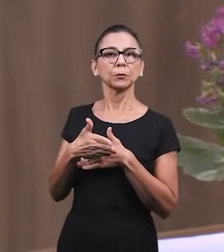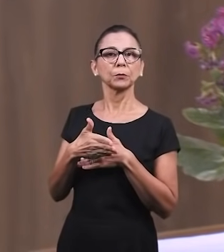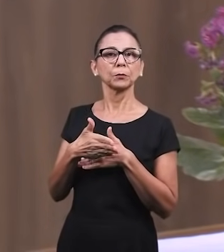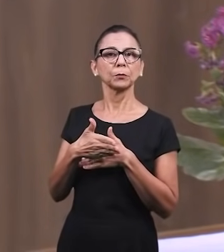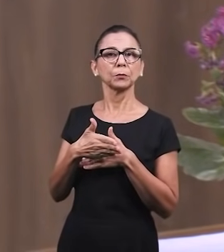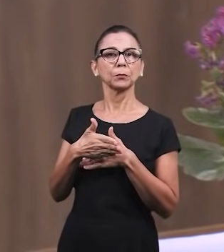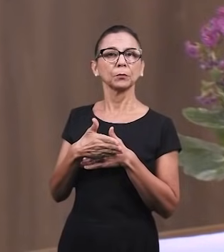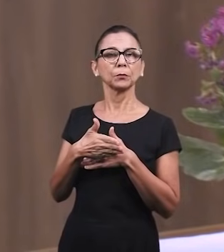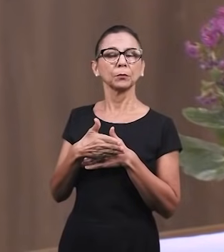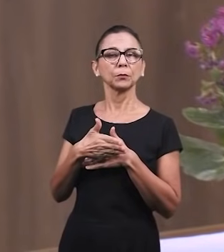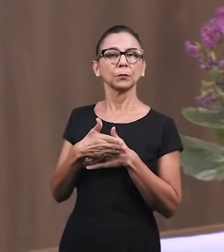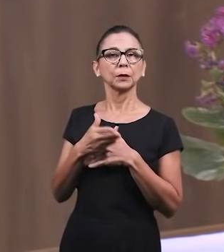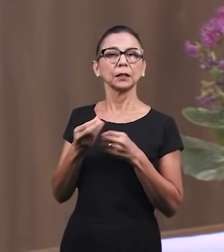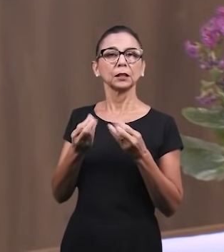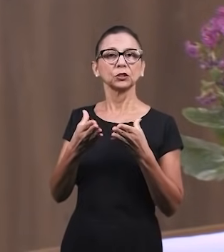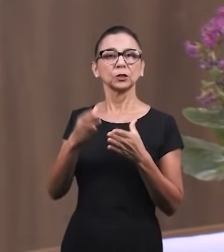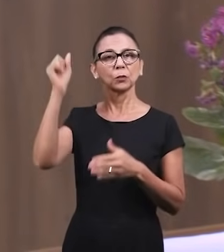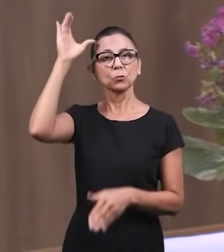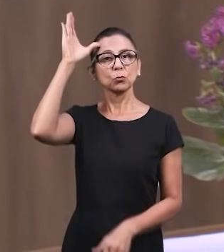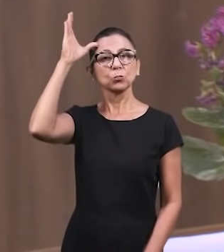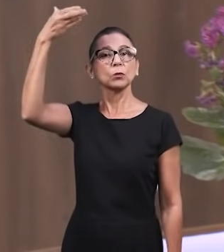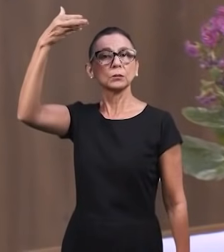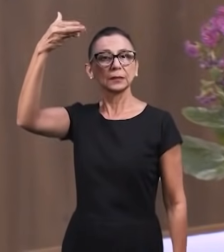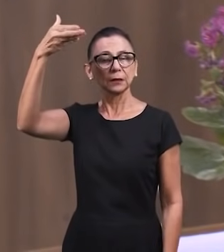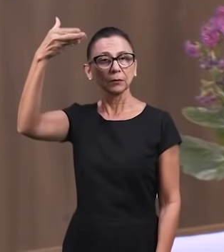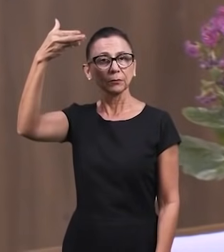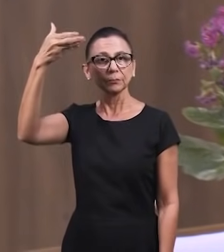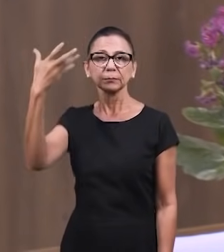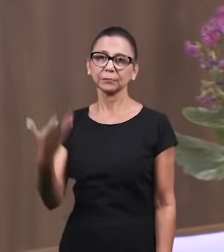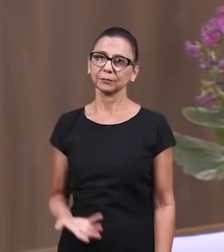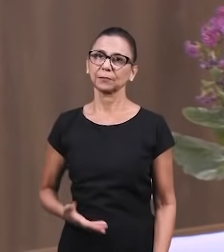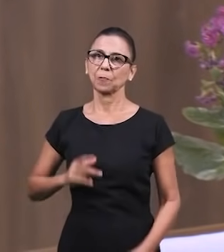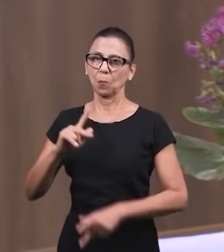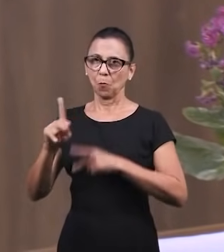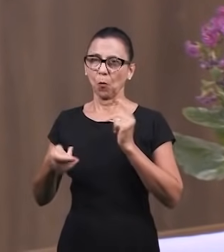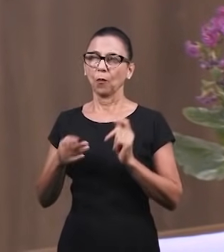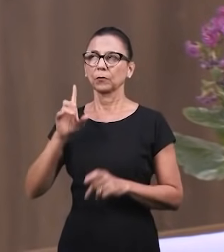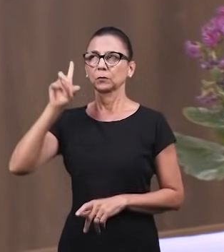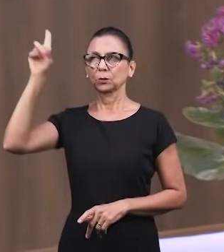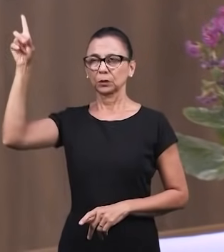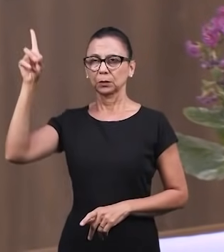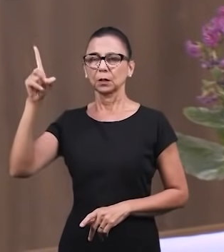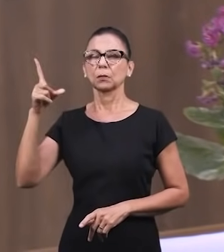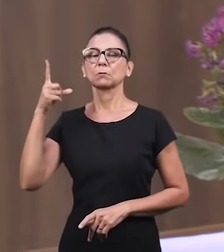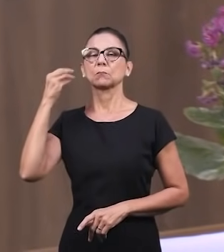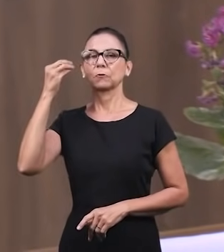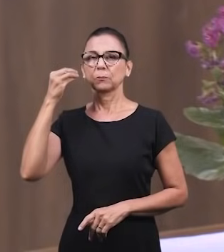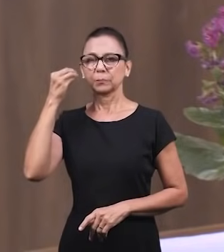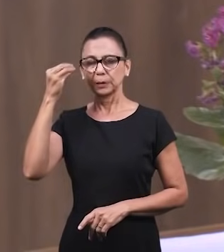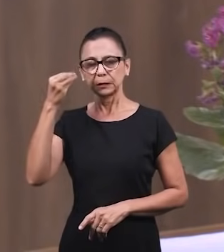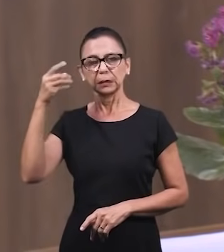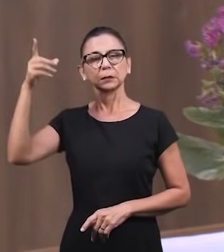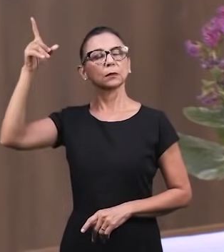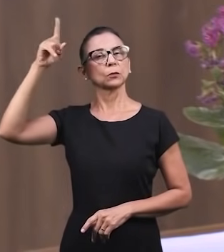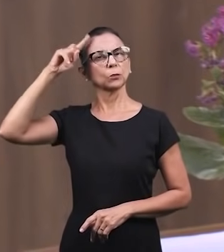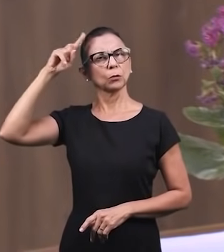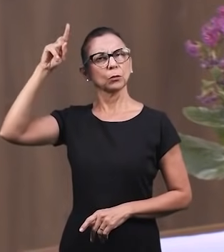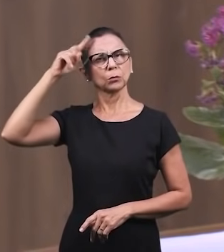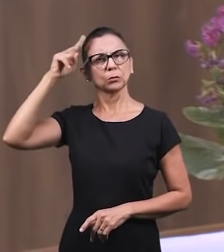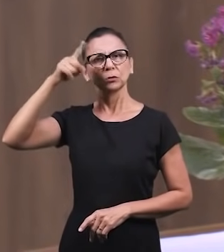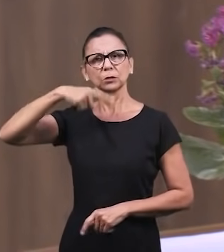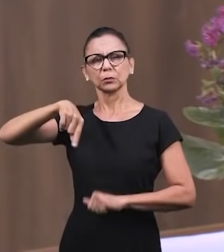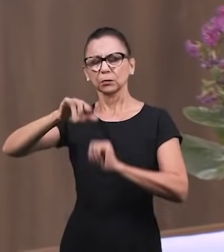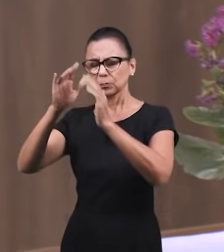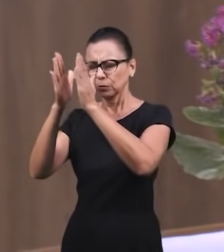a solução. É essa experiência que o povo de Deus vive. É isso que nós vivemos todos os dias,